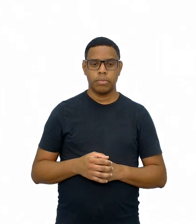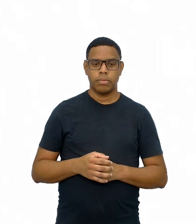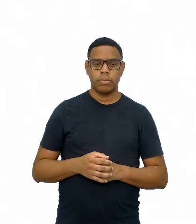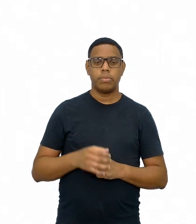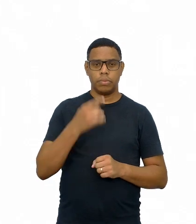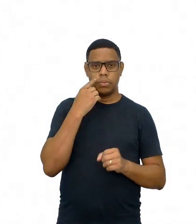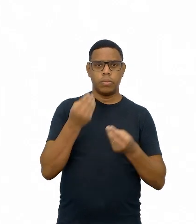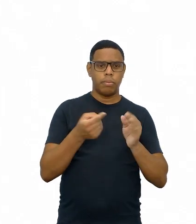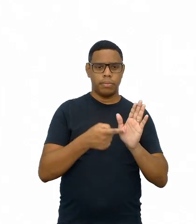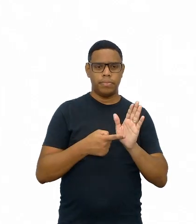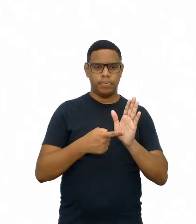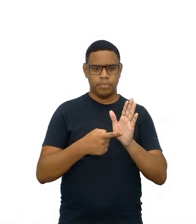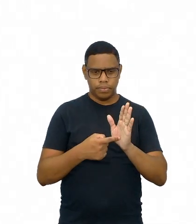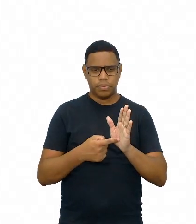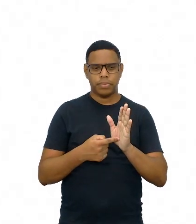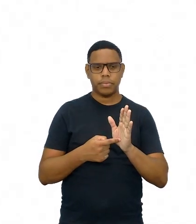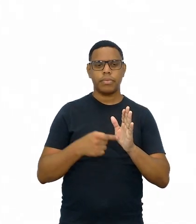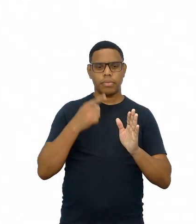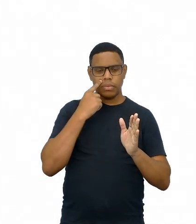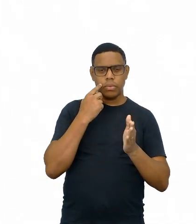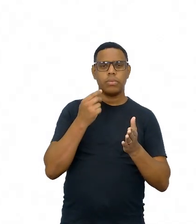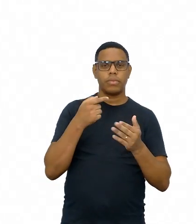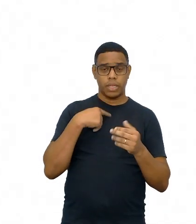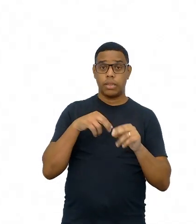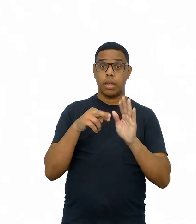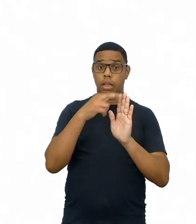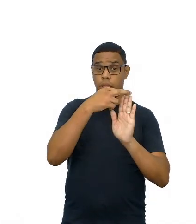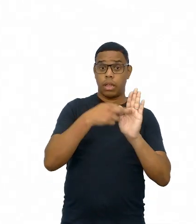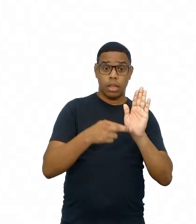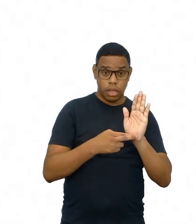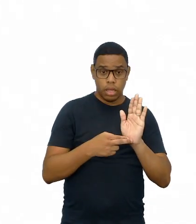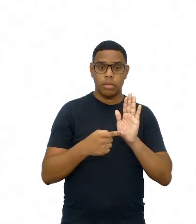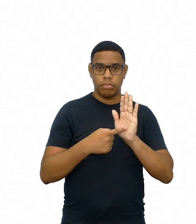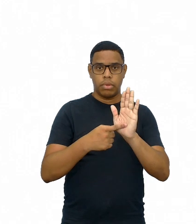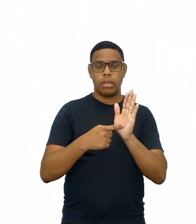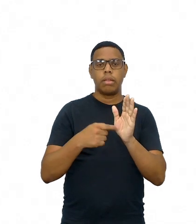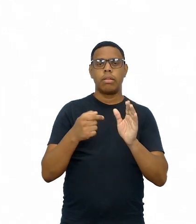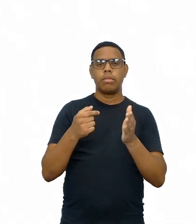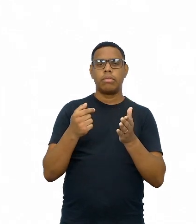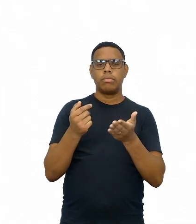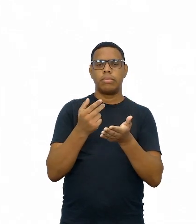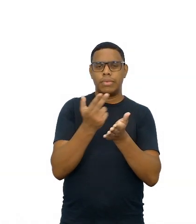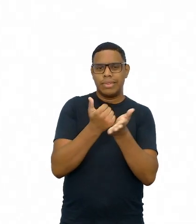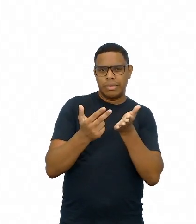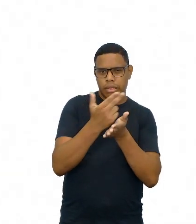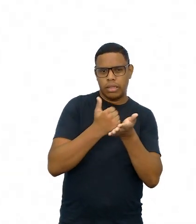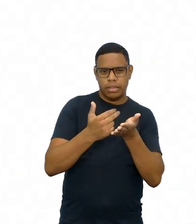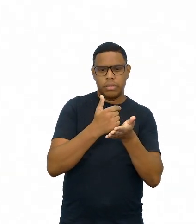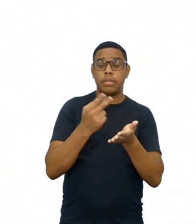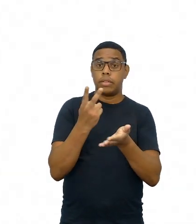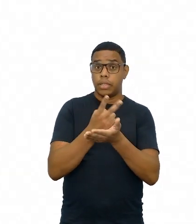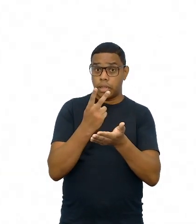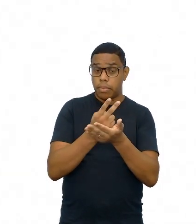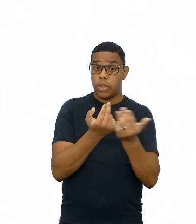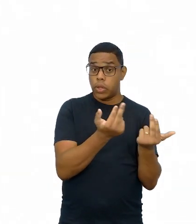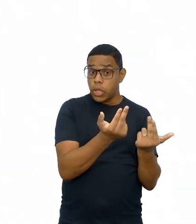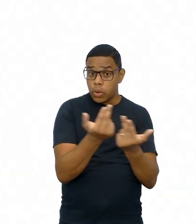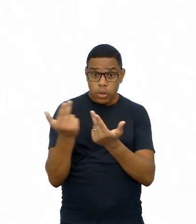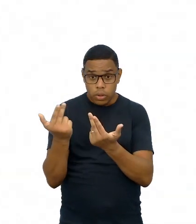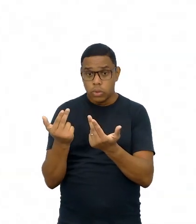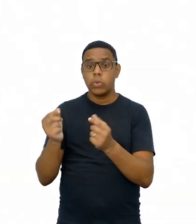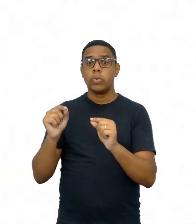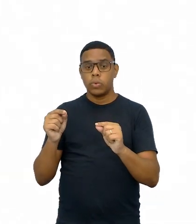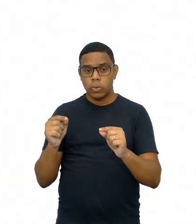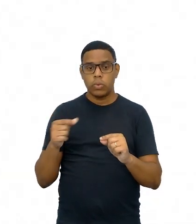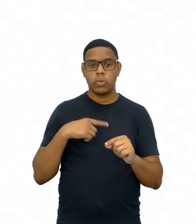é apresentado, né, há uma regra para a representação das figuras, ou seja, teremos sempre, nesta